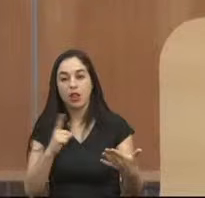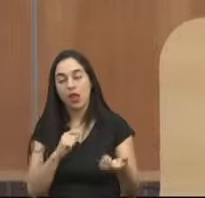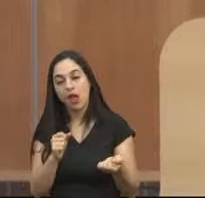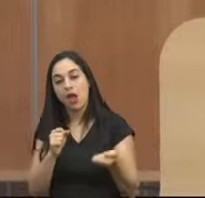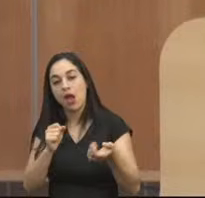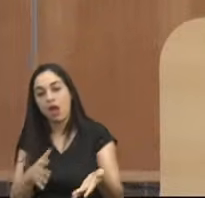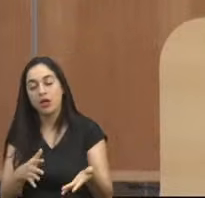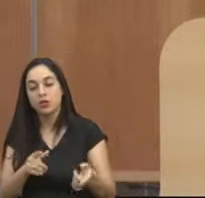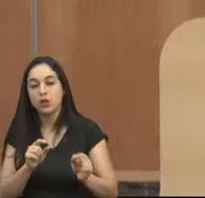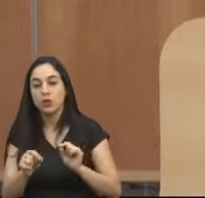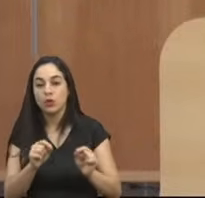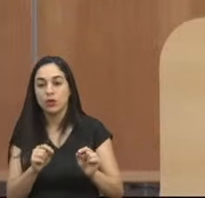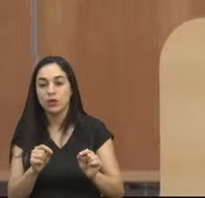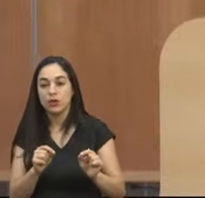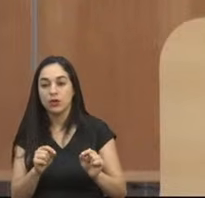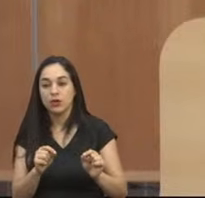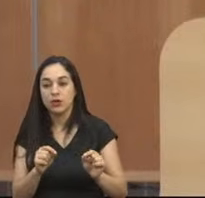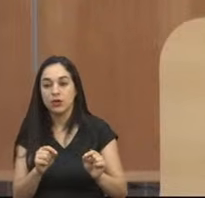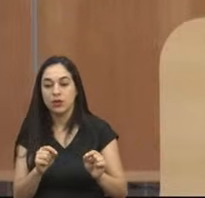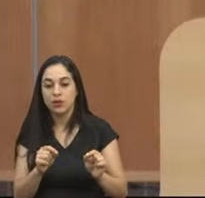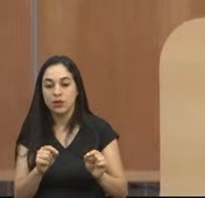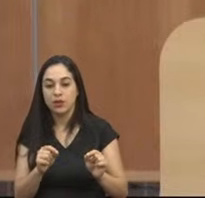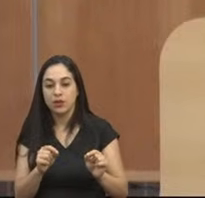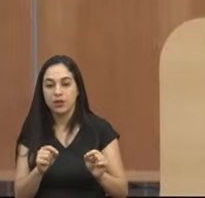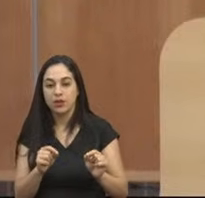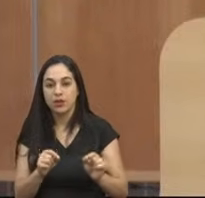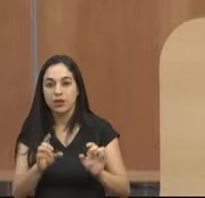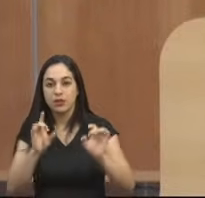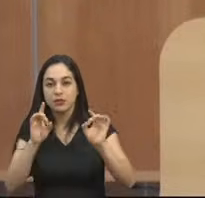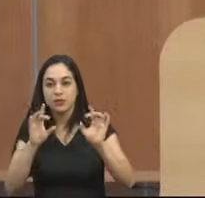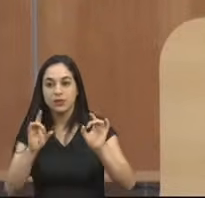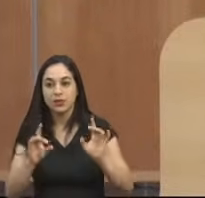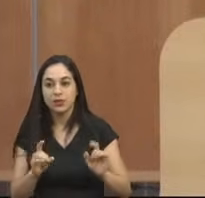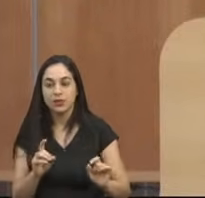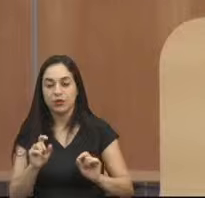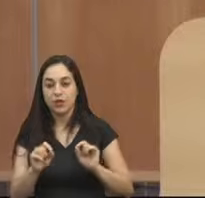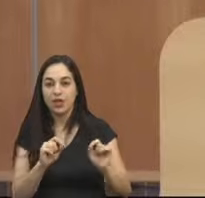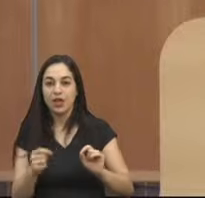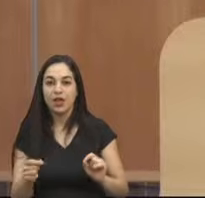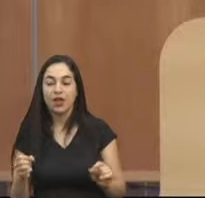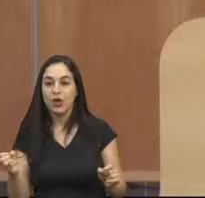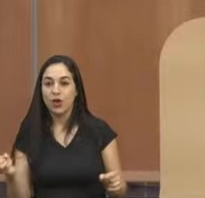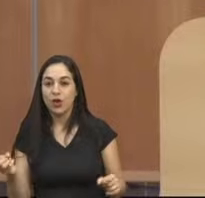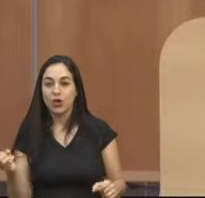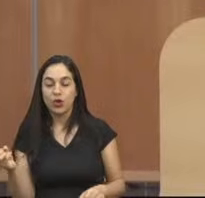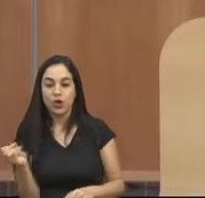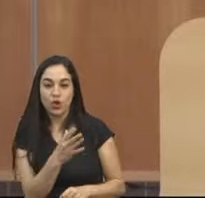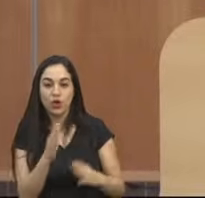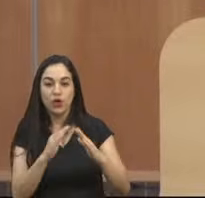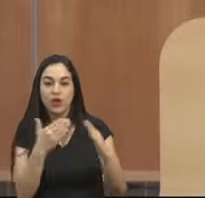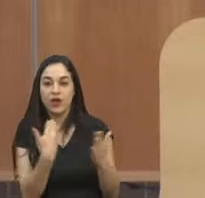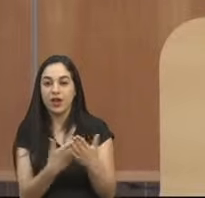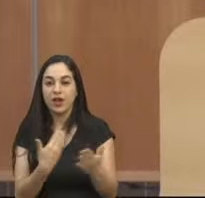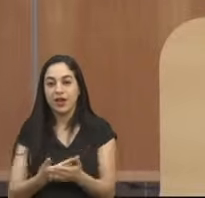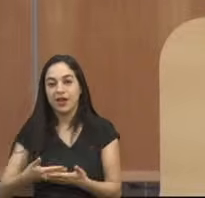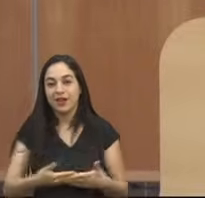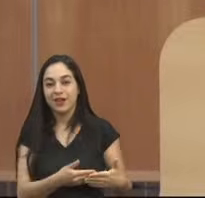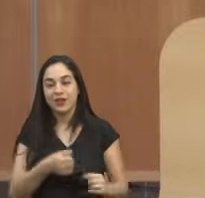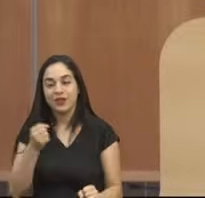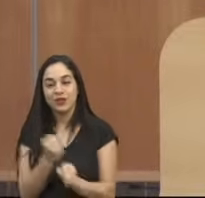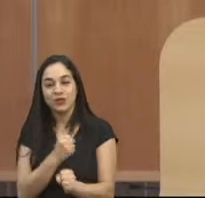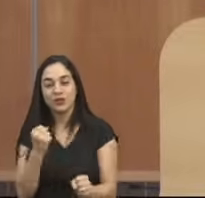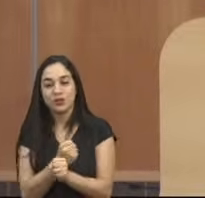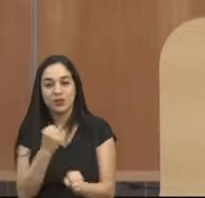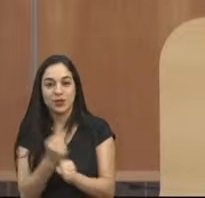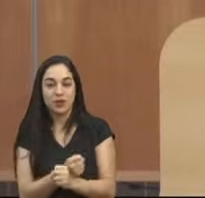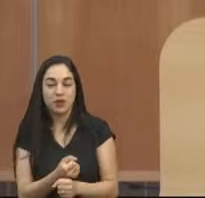são os pontos específicos que realmente vão ser feitos. Construção de novas creches, construção na creche no